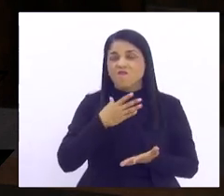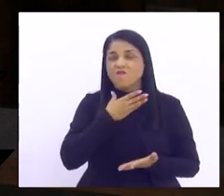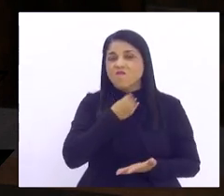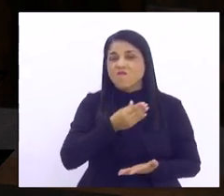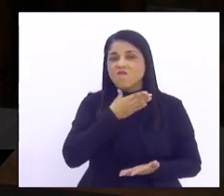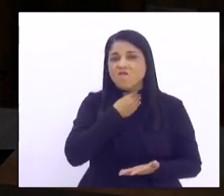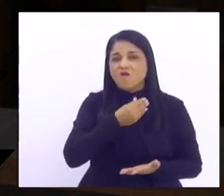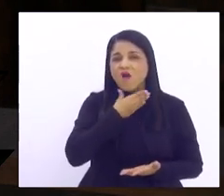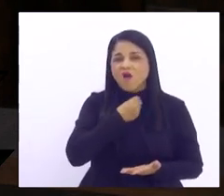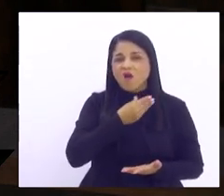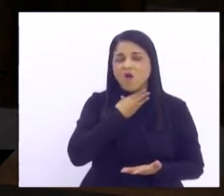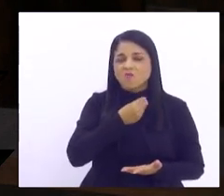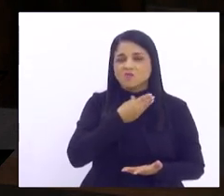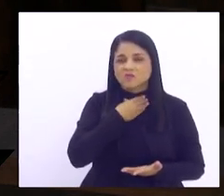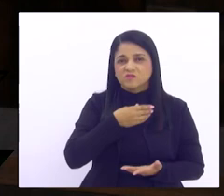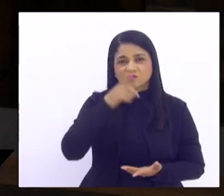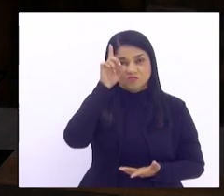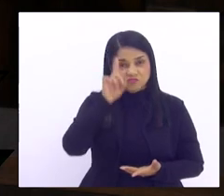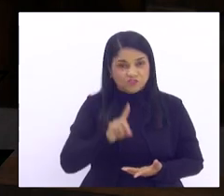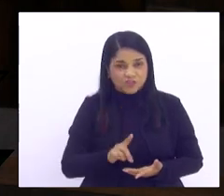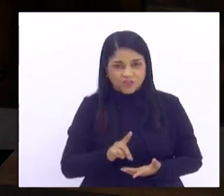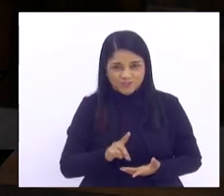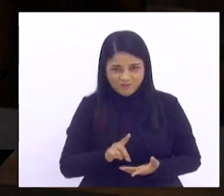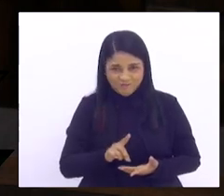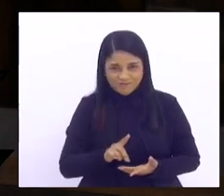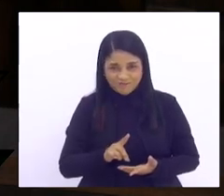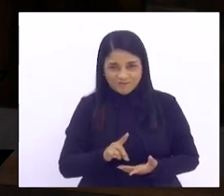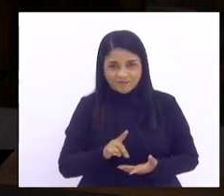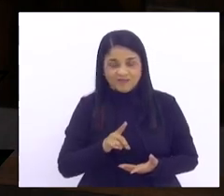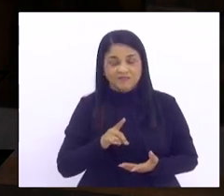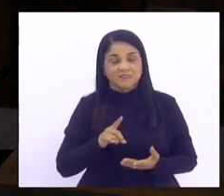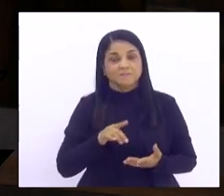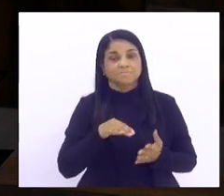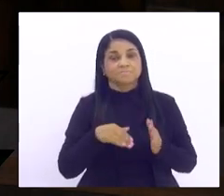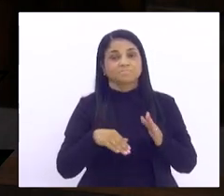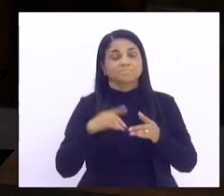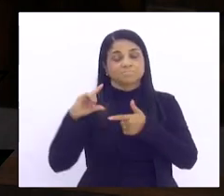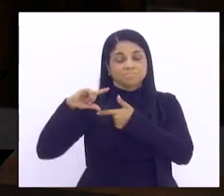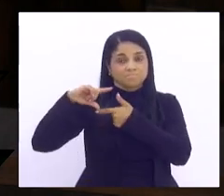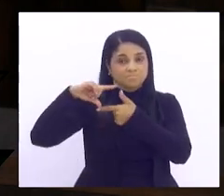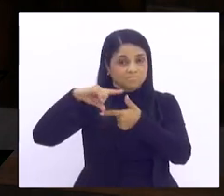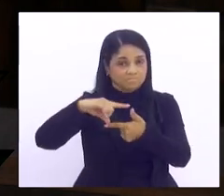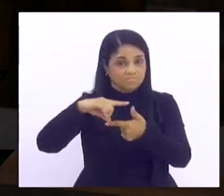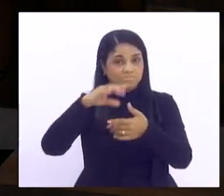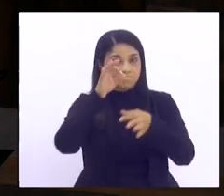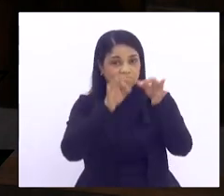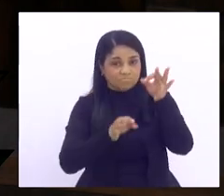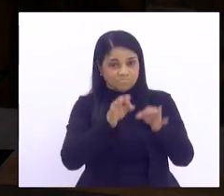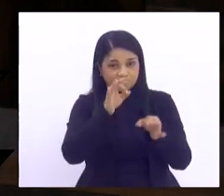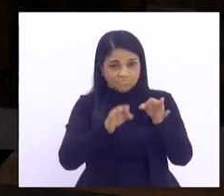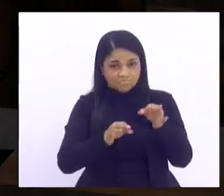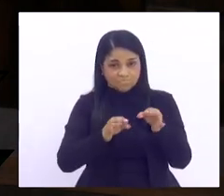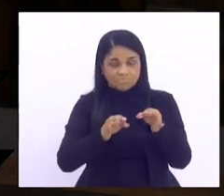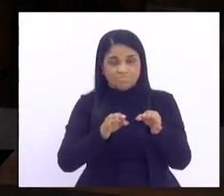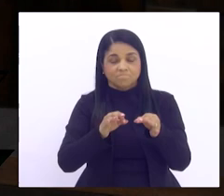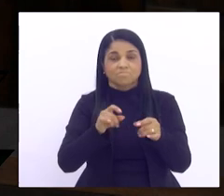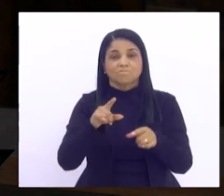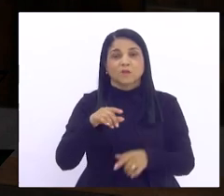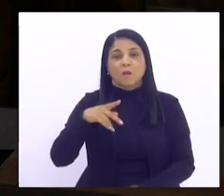direito. Se nós pegarmos a tradição jurídica ocidental, Platão,